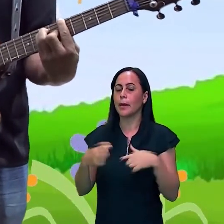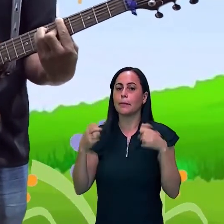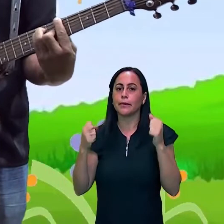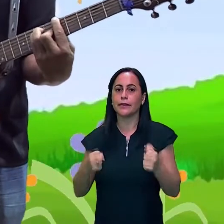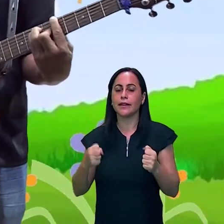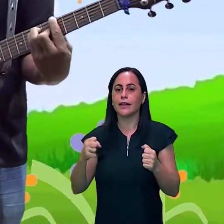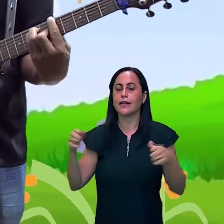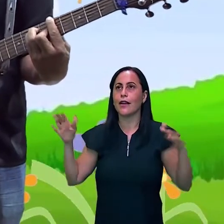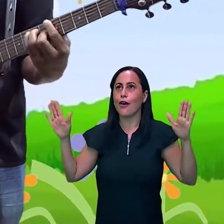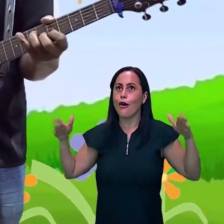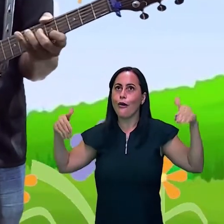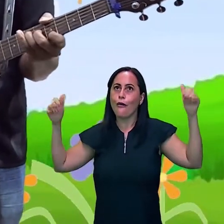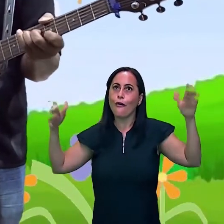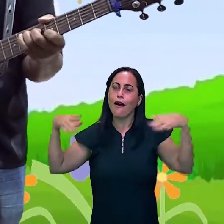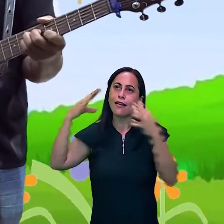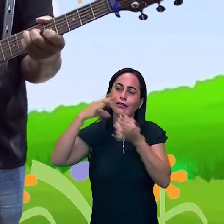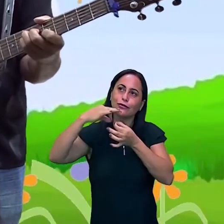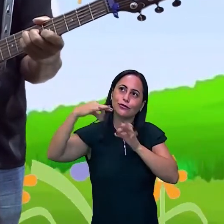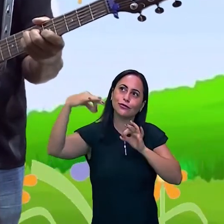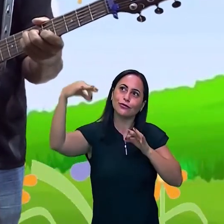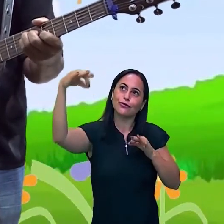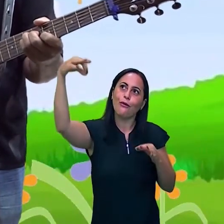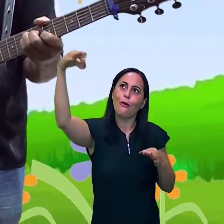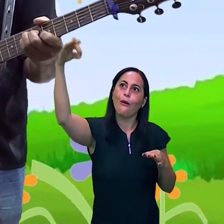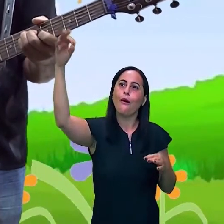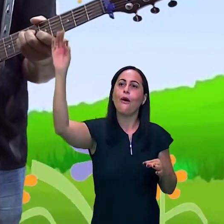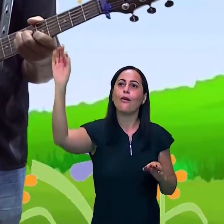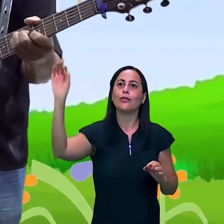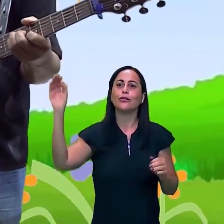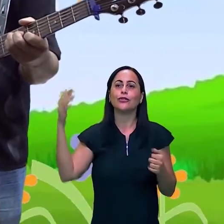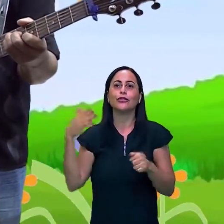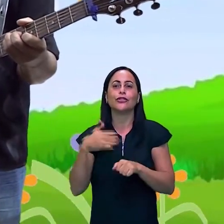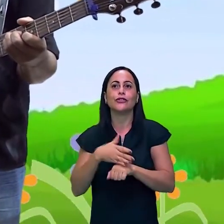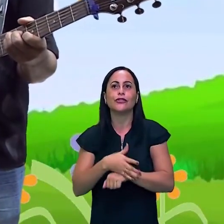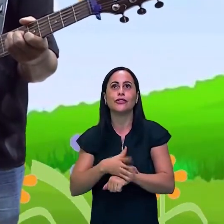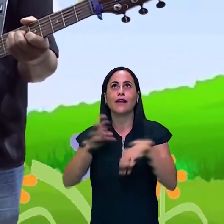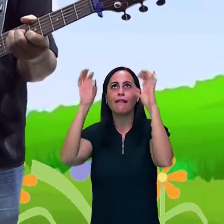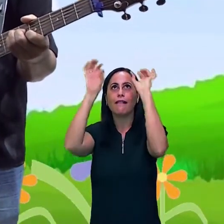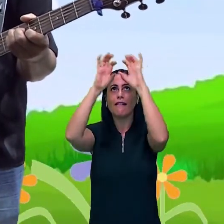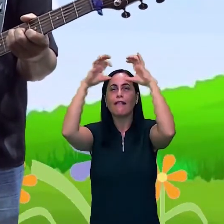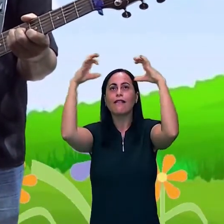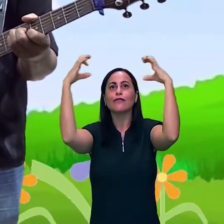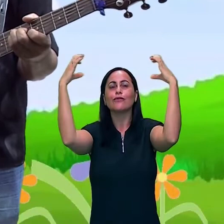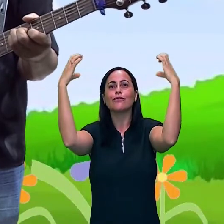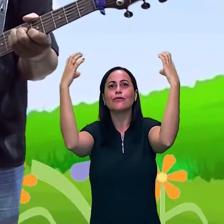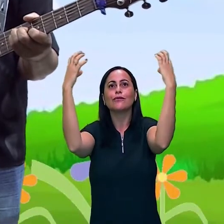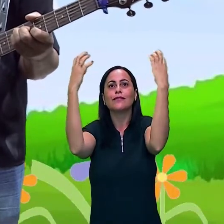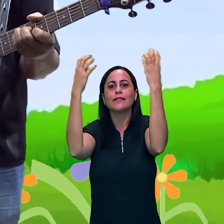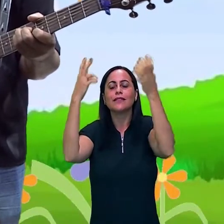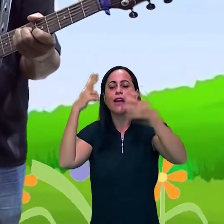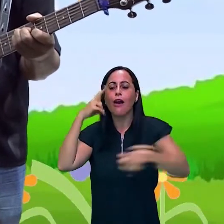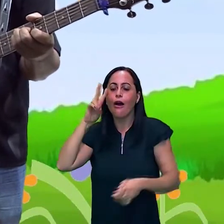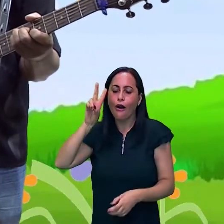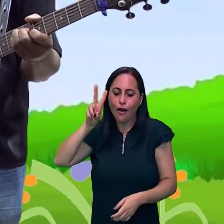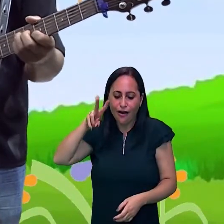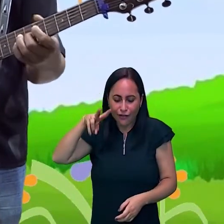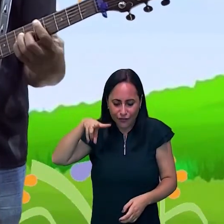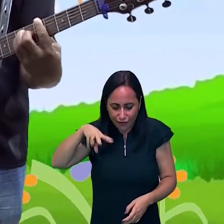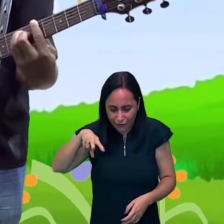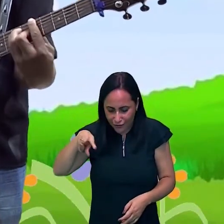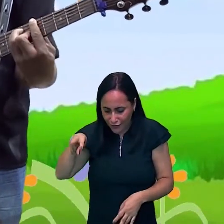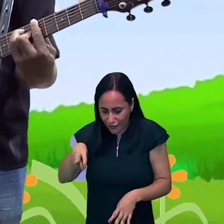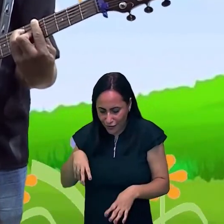voar longe no infinito, chegar lá no céu, ver um mundo